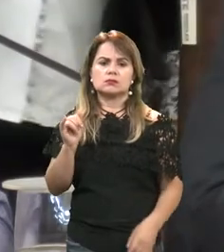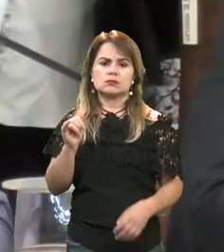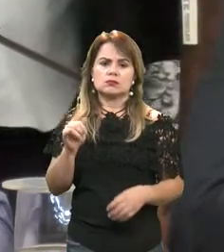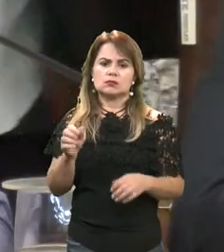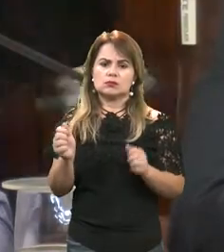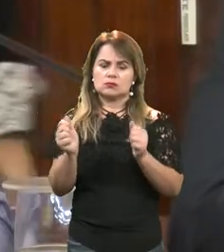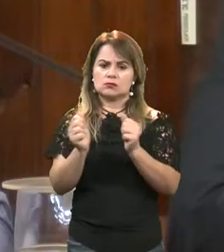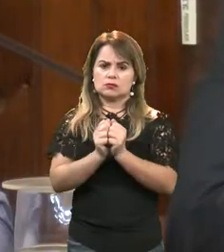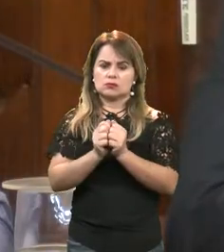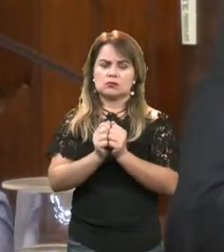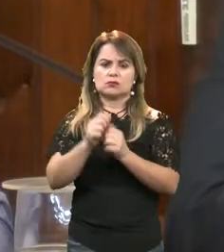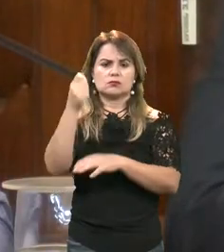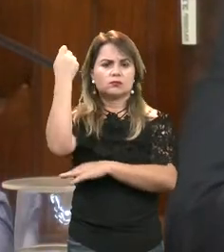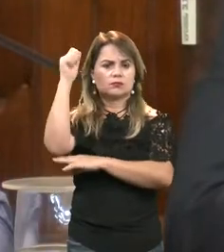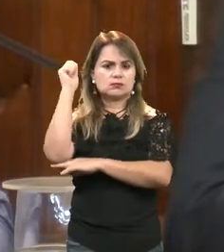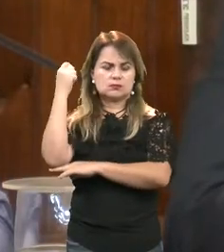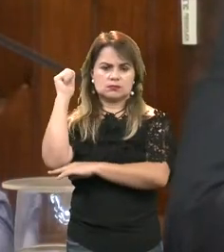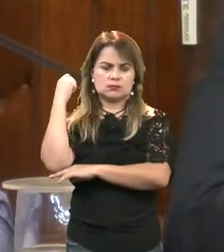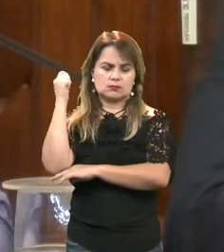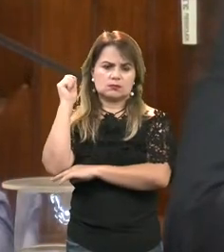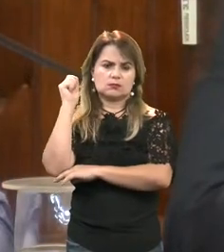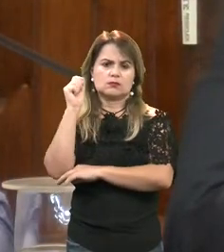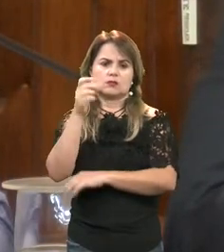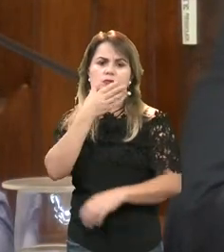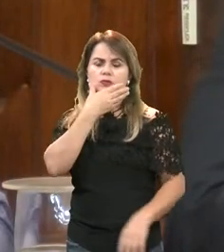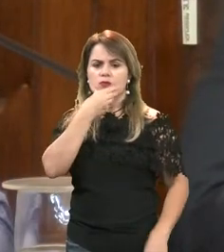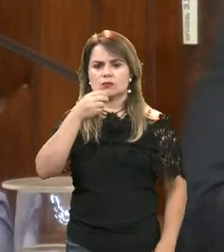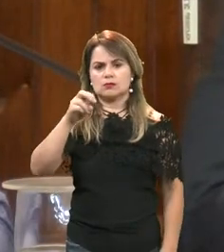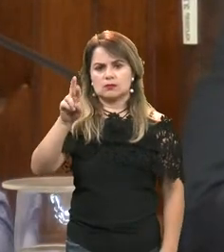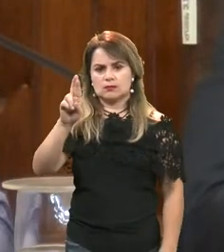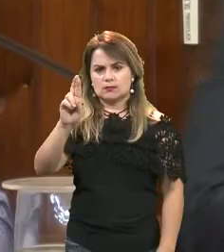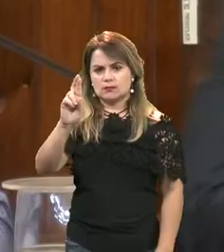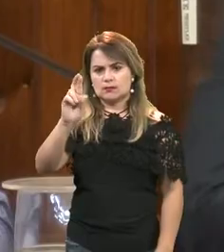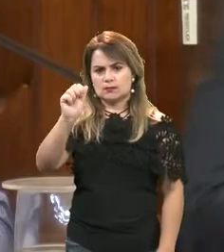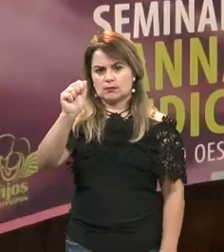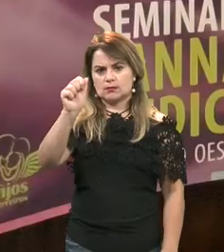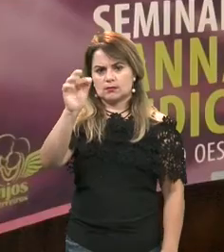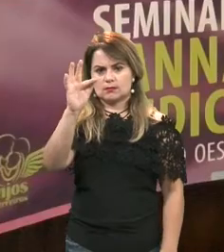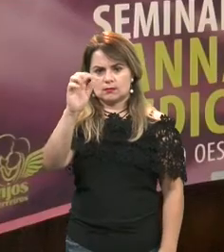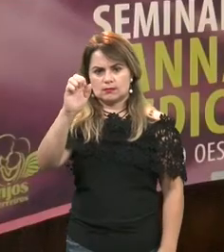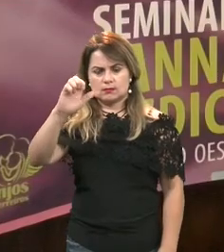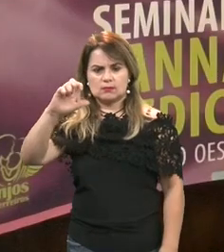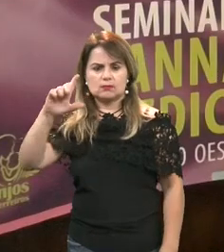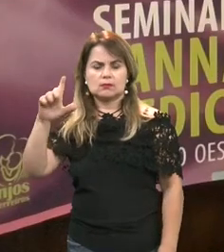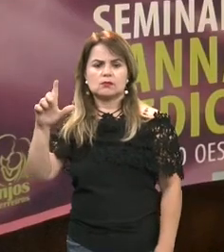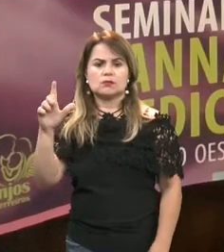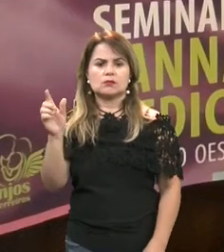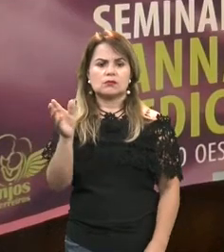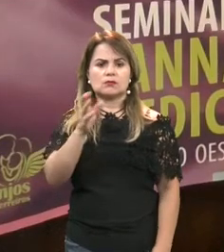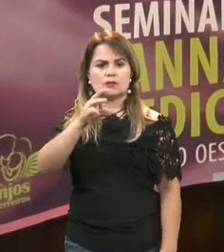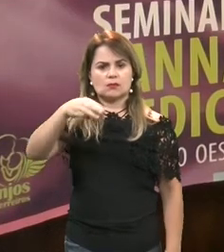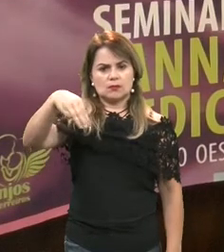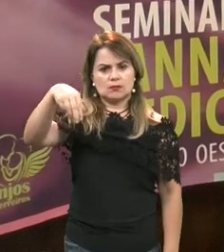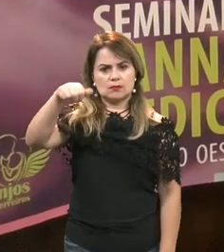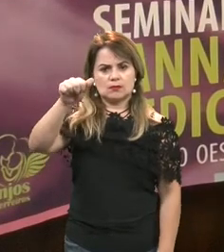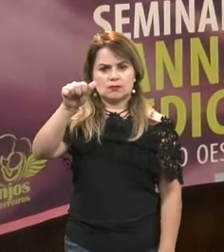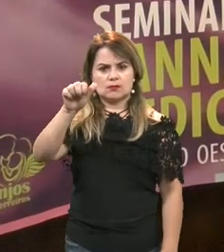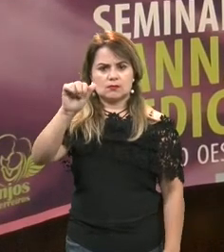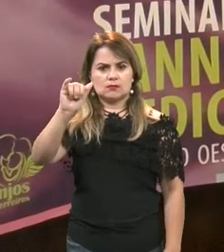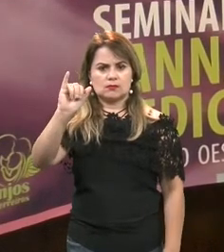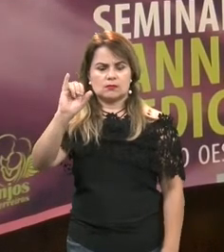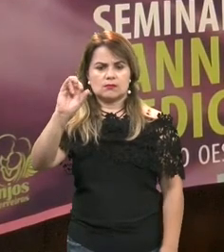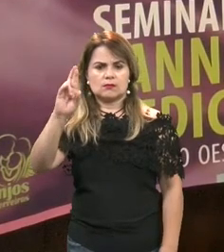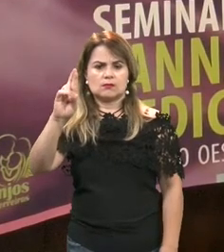da Associação Anjos Guerreiros. Rafael Pietro Milani de Souza. Maiara Rezende Franco